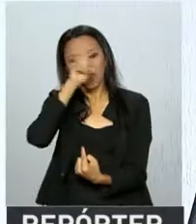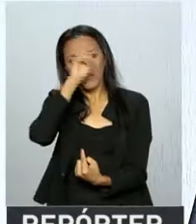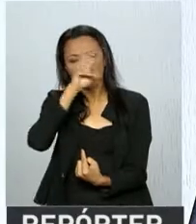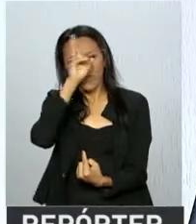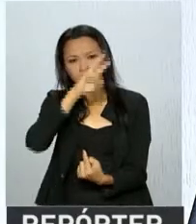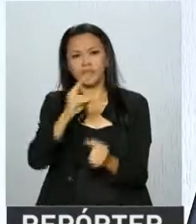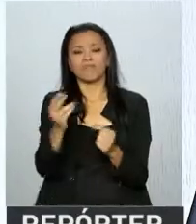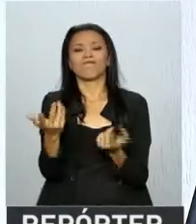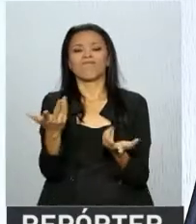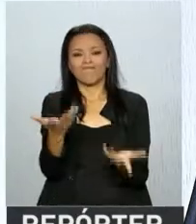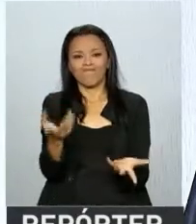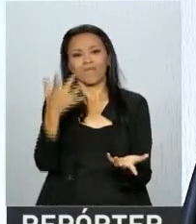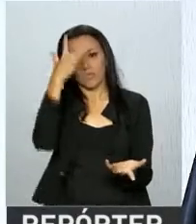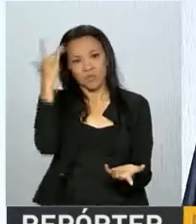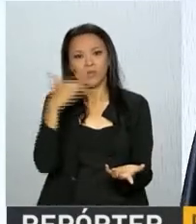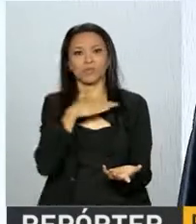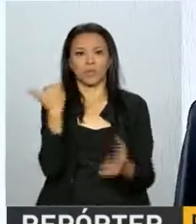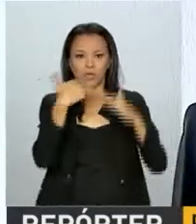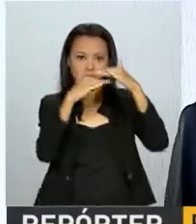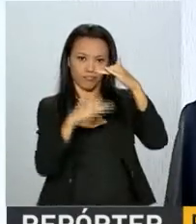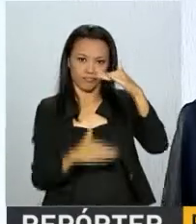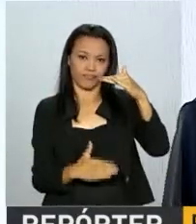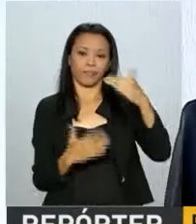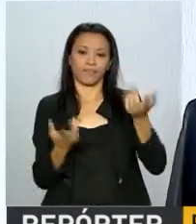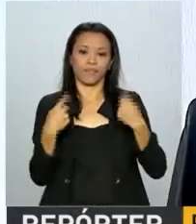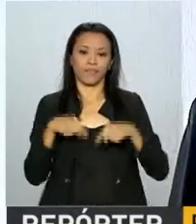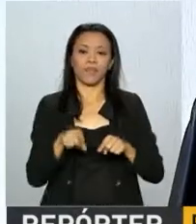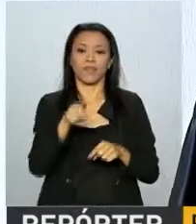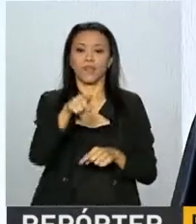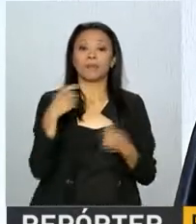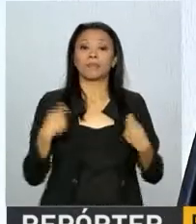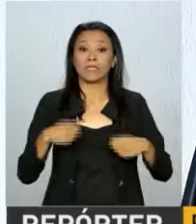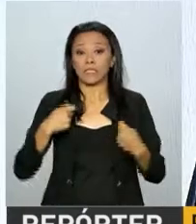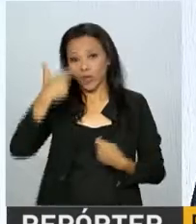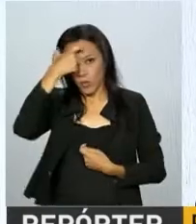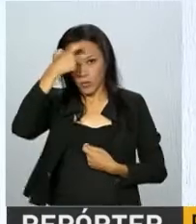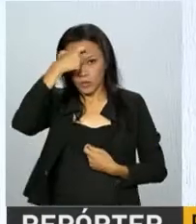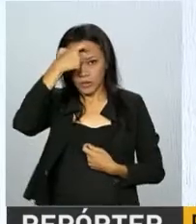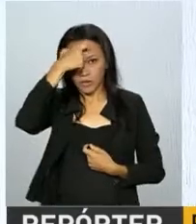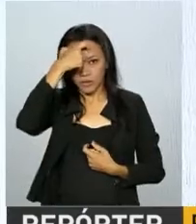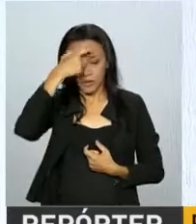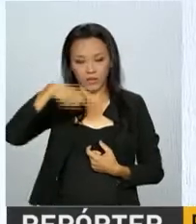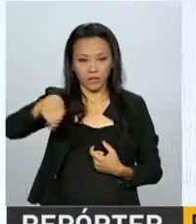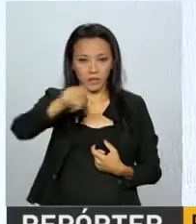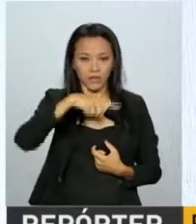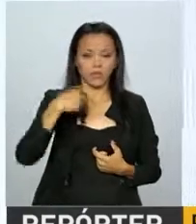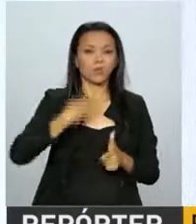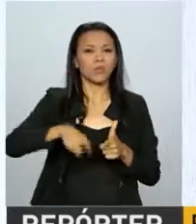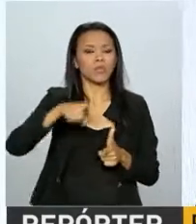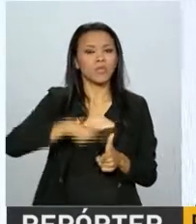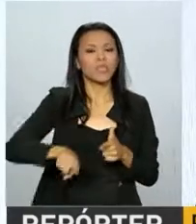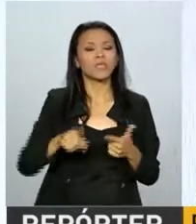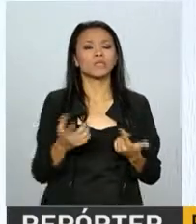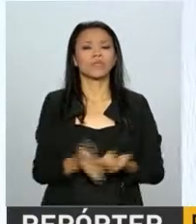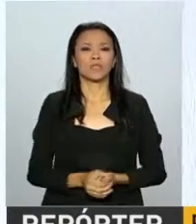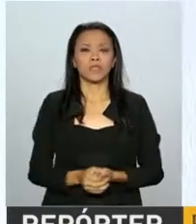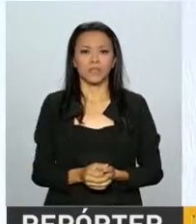preciso que nós consigamos concientizar dos os problemas